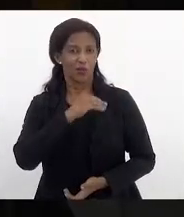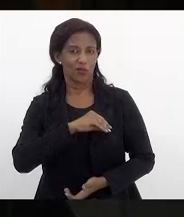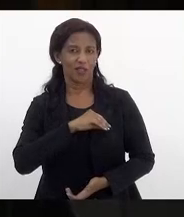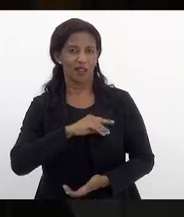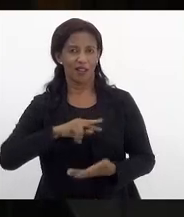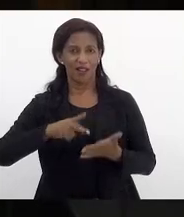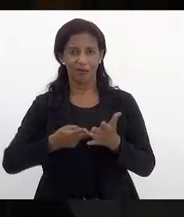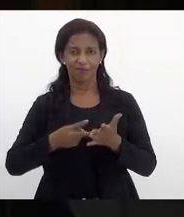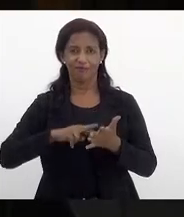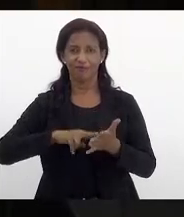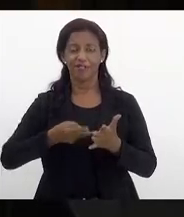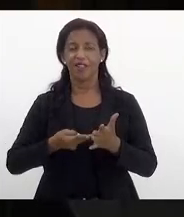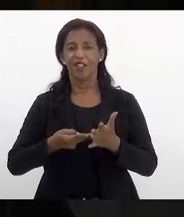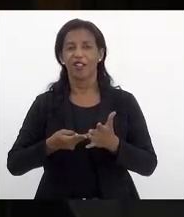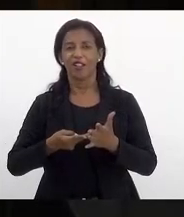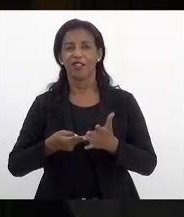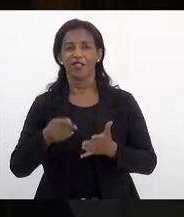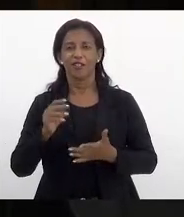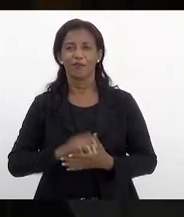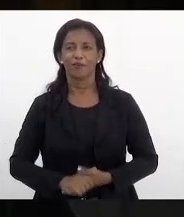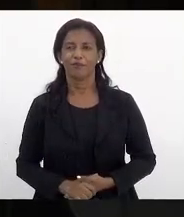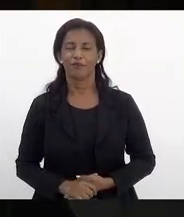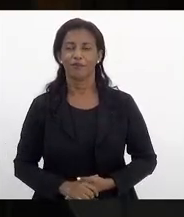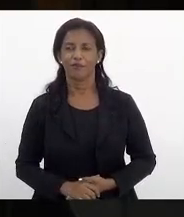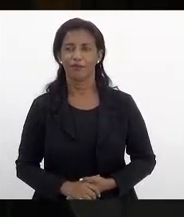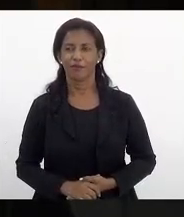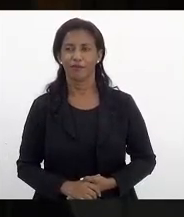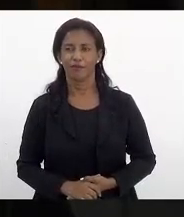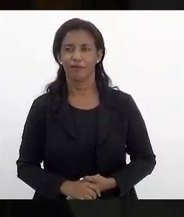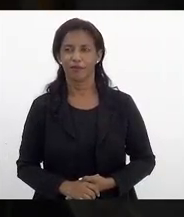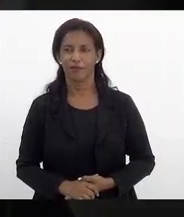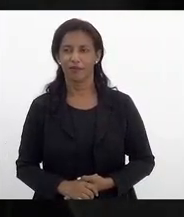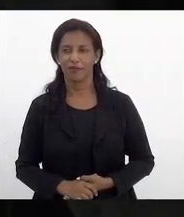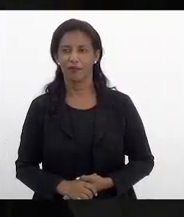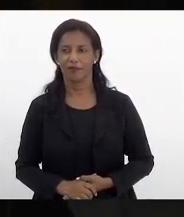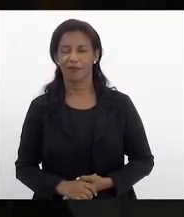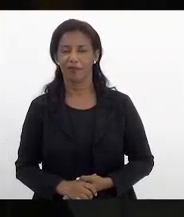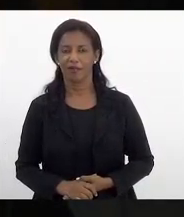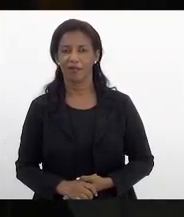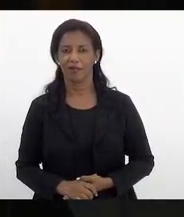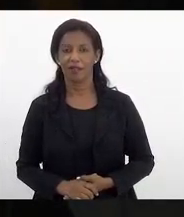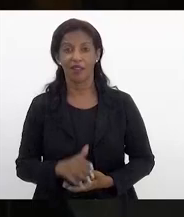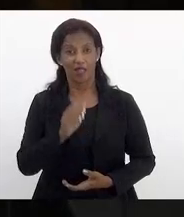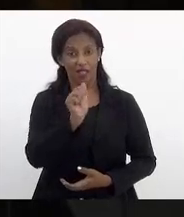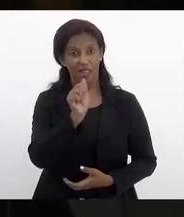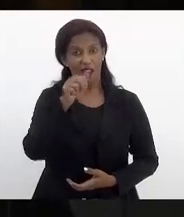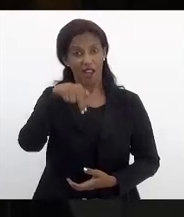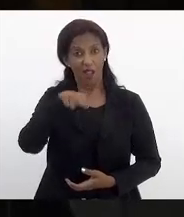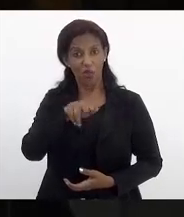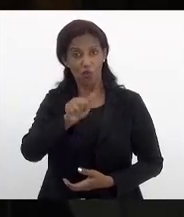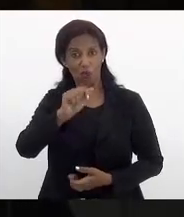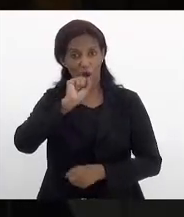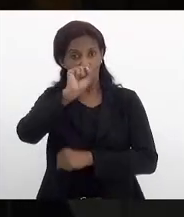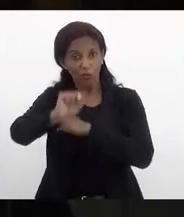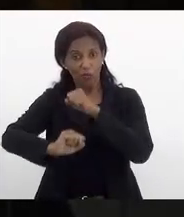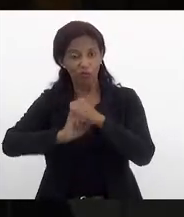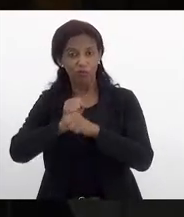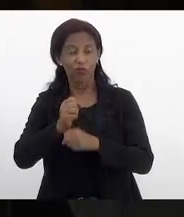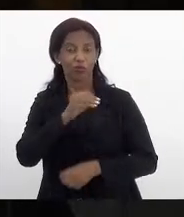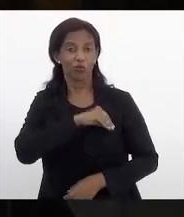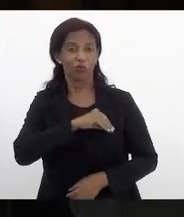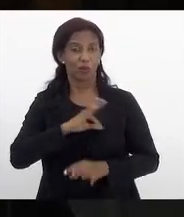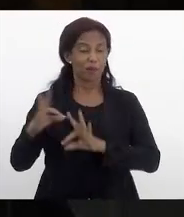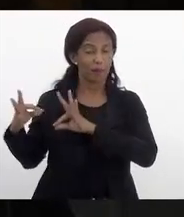salarial dos salários. Recomposição salarial e anual dos salários